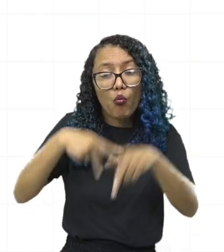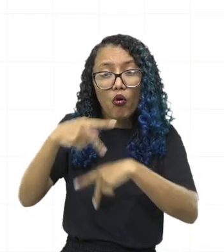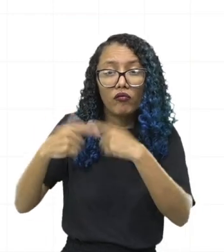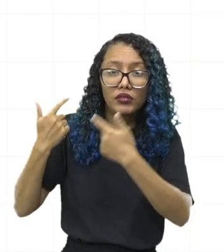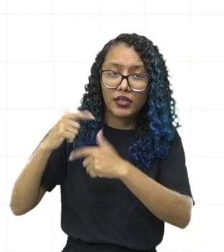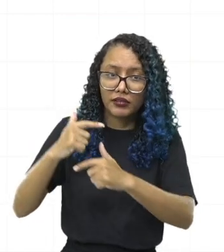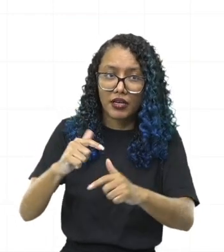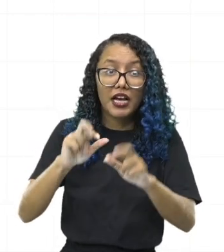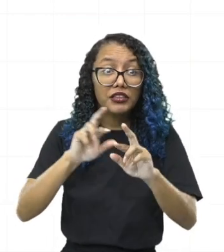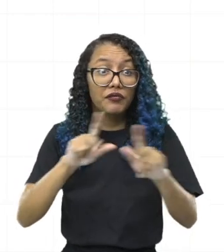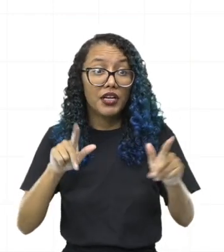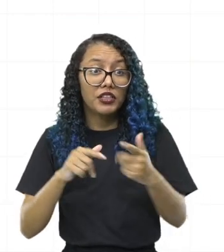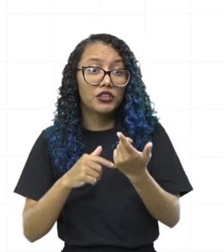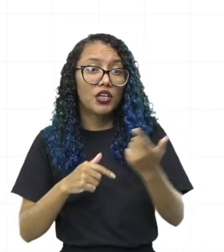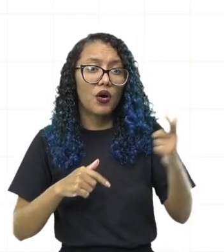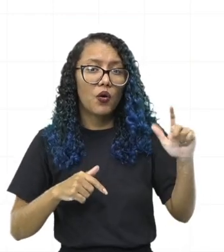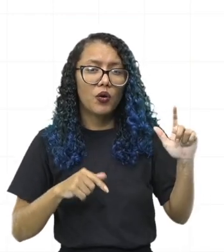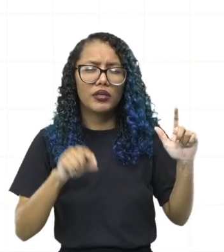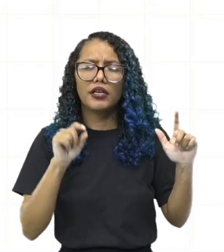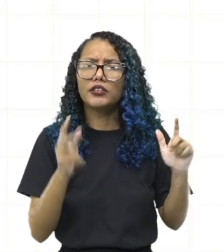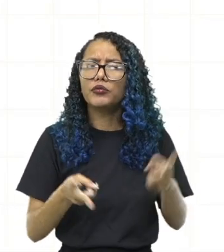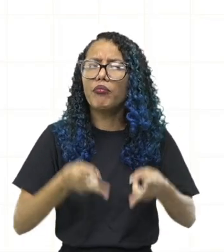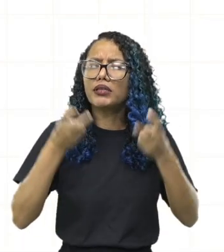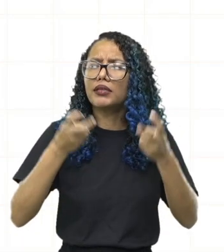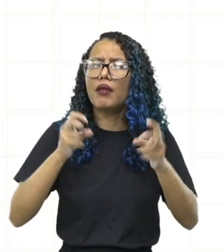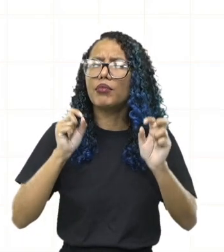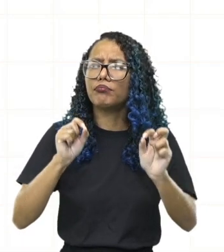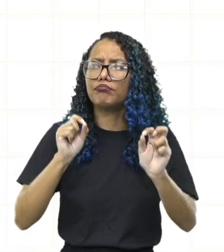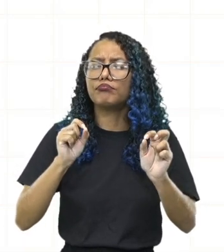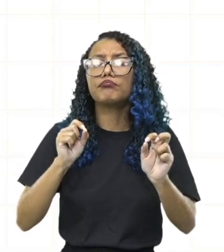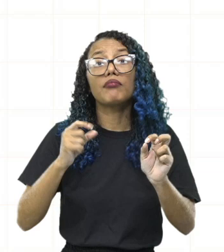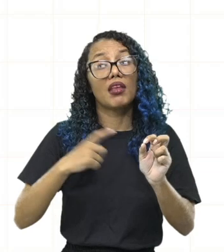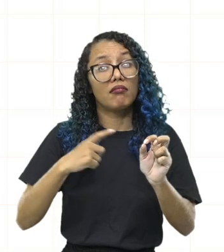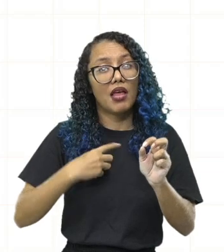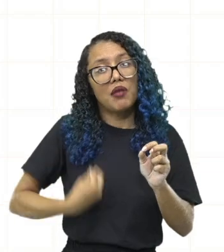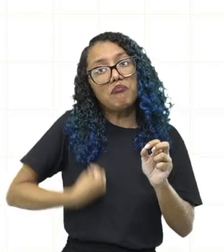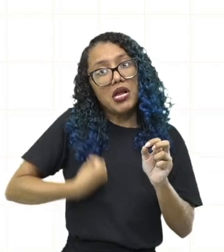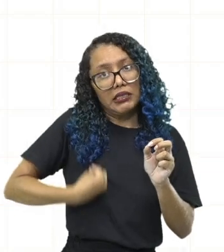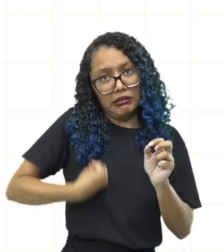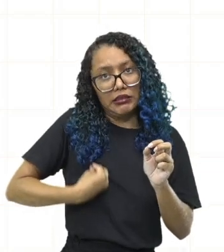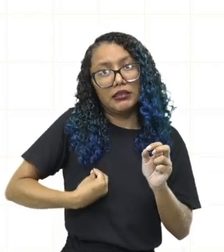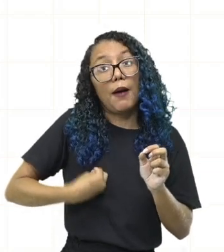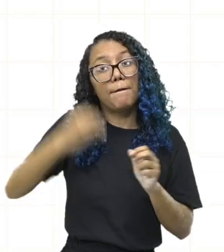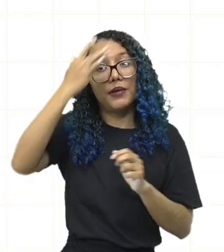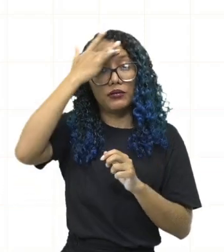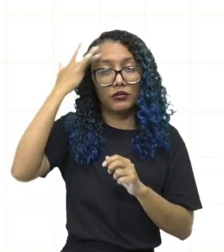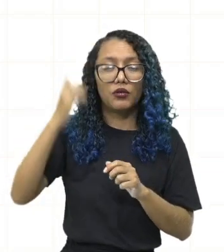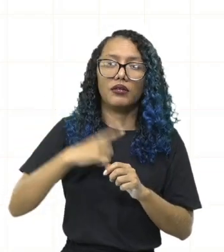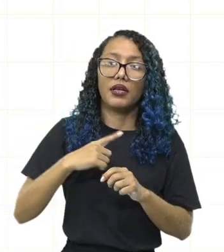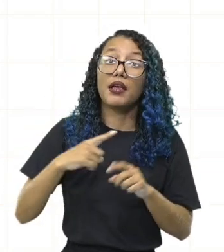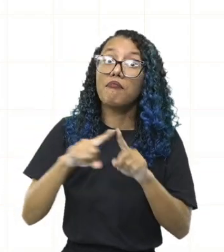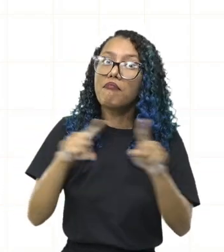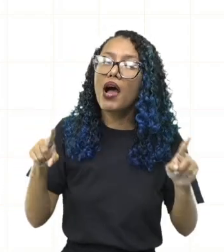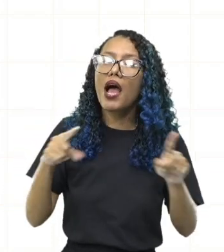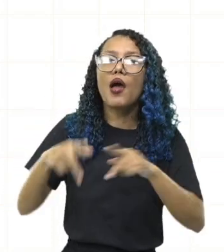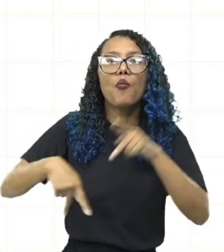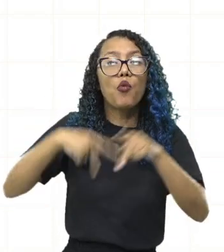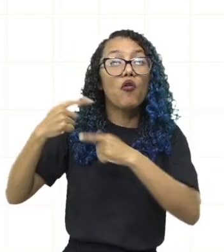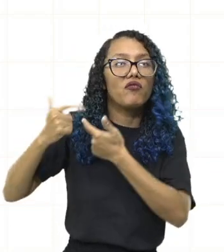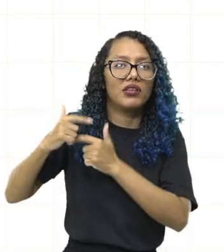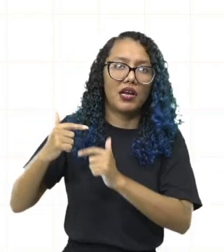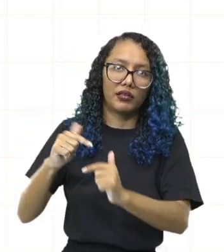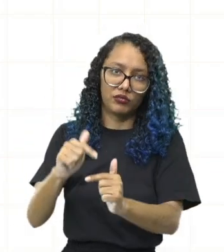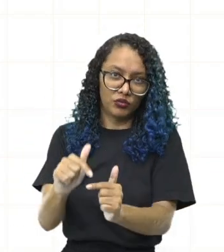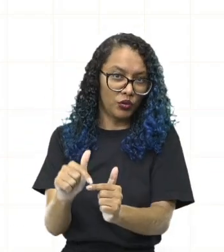uso de proteção integral, aqui a gente já observa mais a população, mas são os povos tradicionais, a população